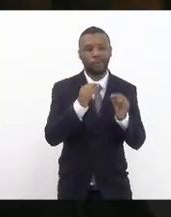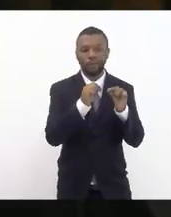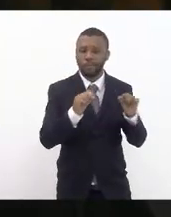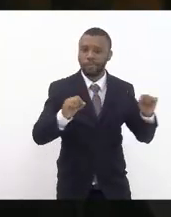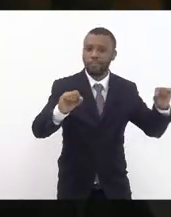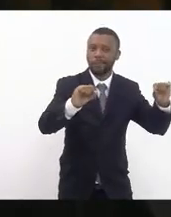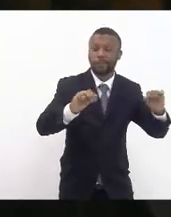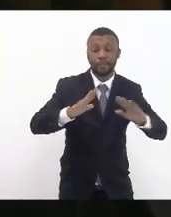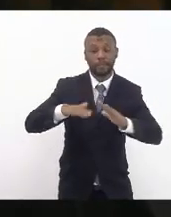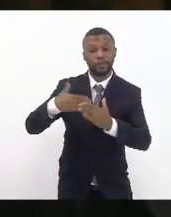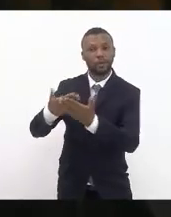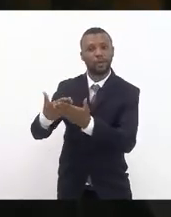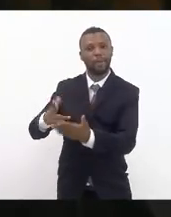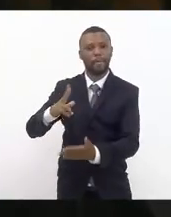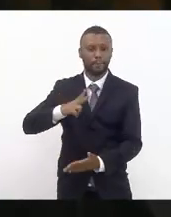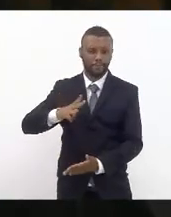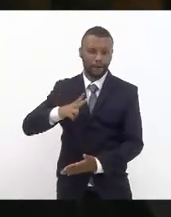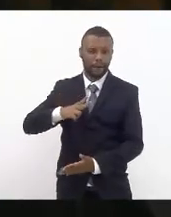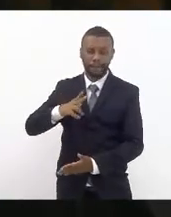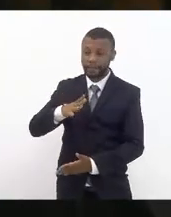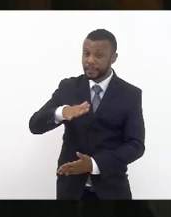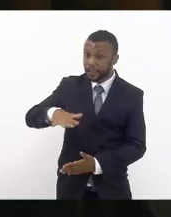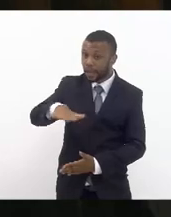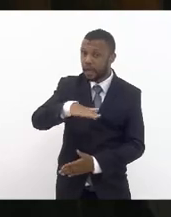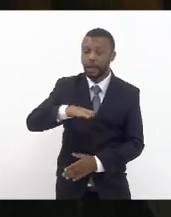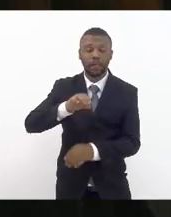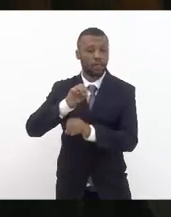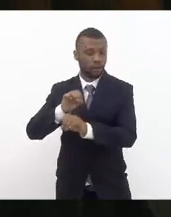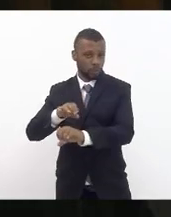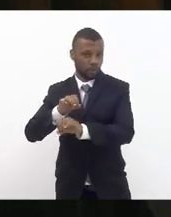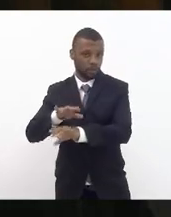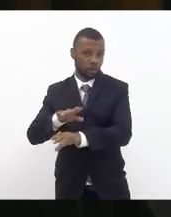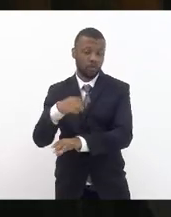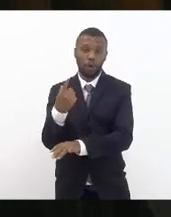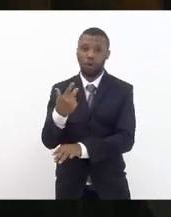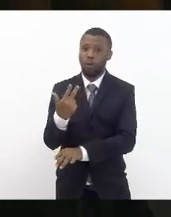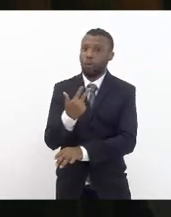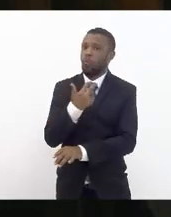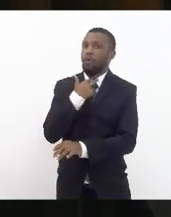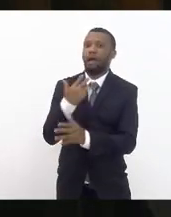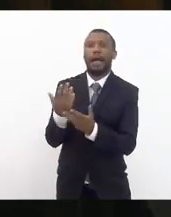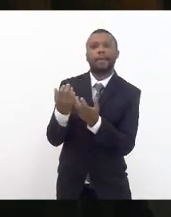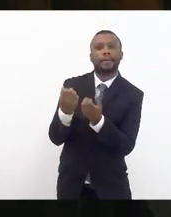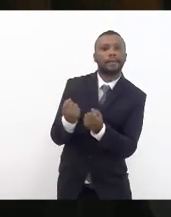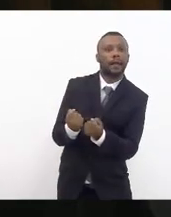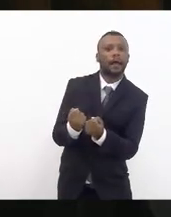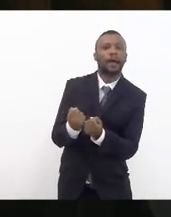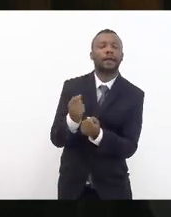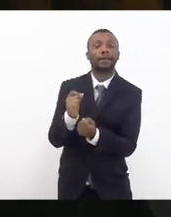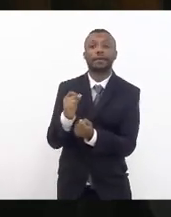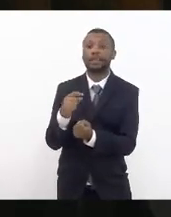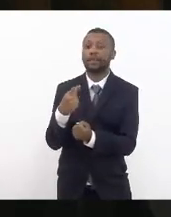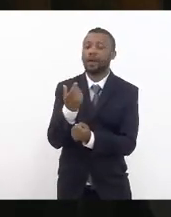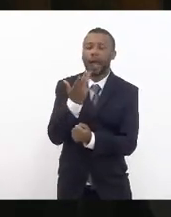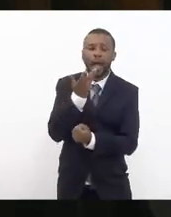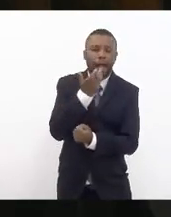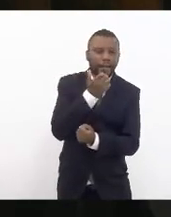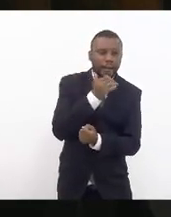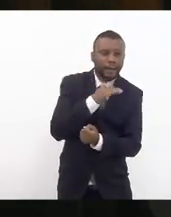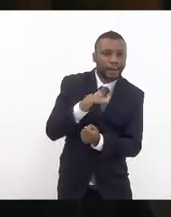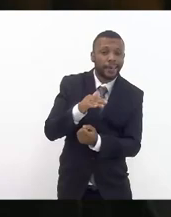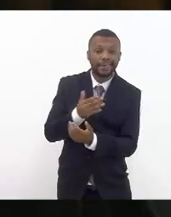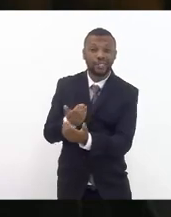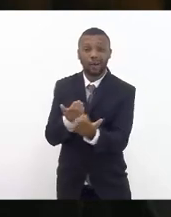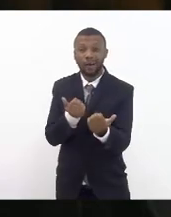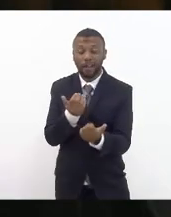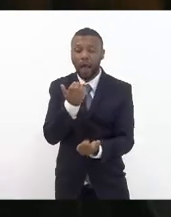área da educação. Nós não podemos aceitar que as nossas crianças, os nossos jovens, venham se alimentar de